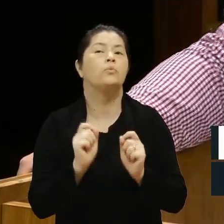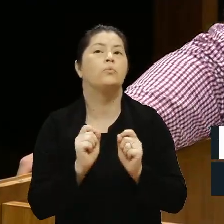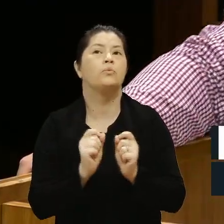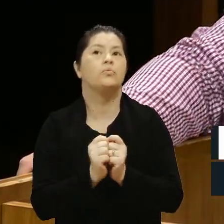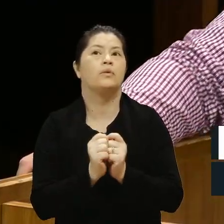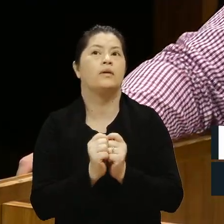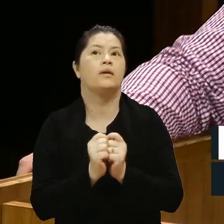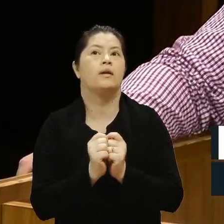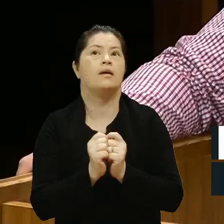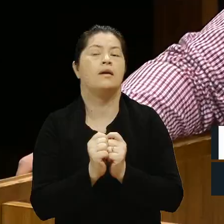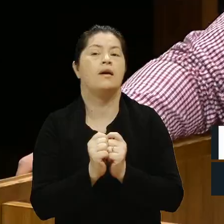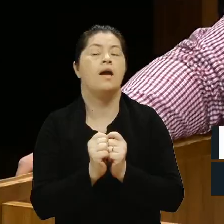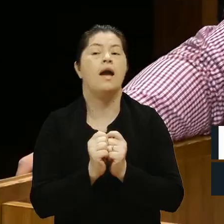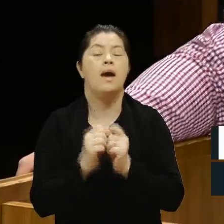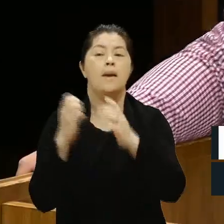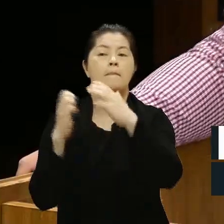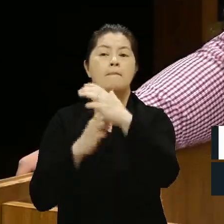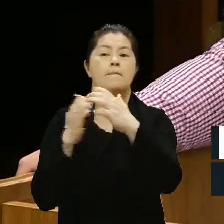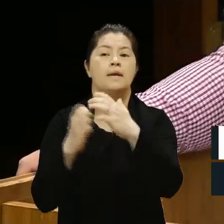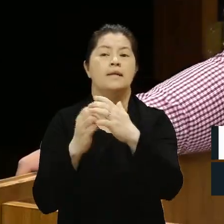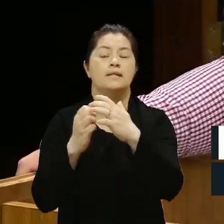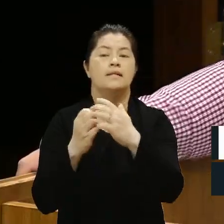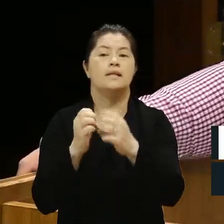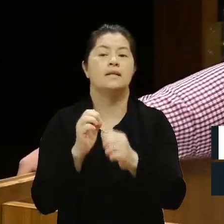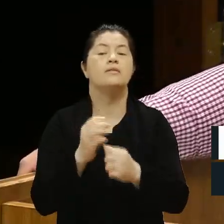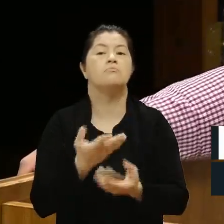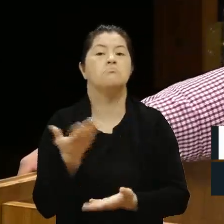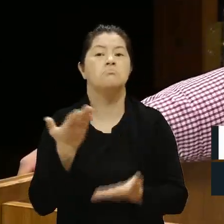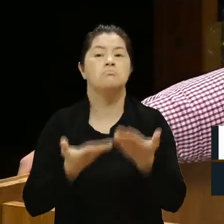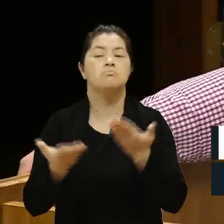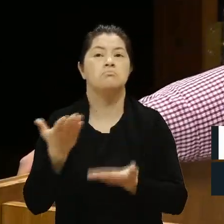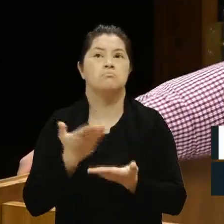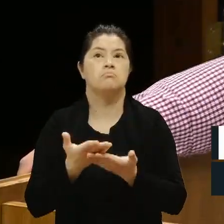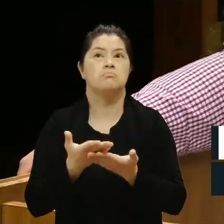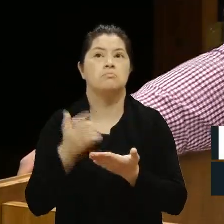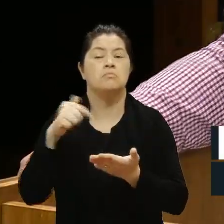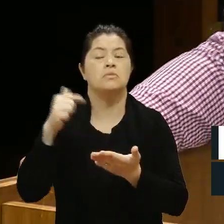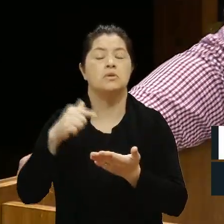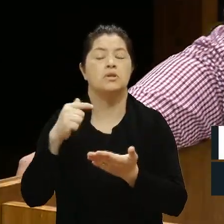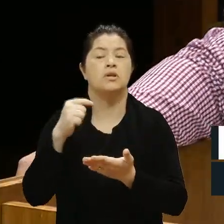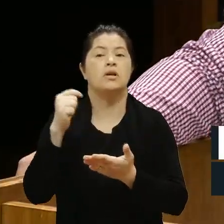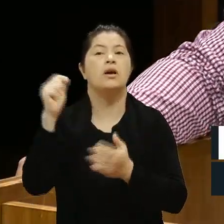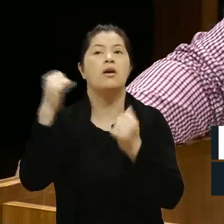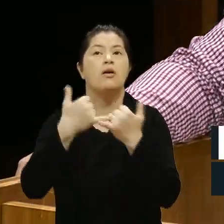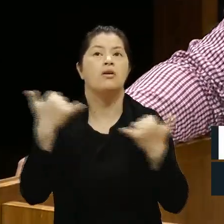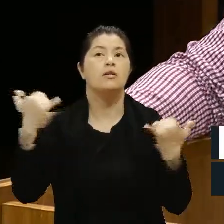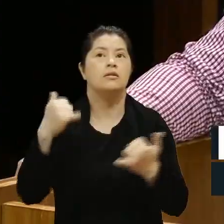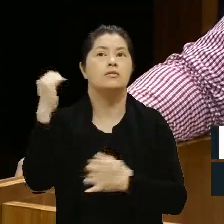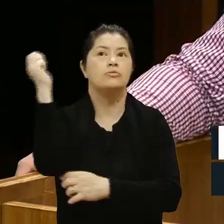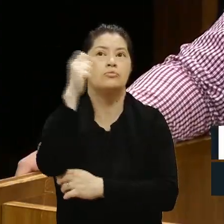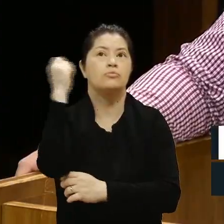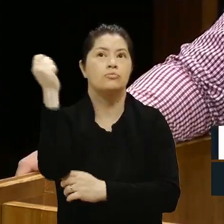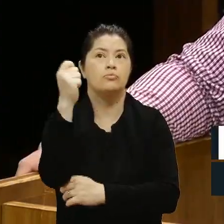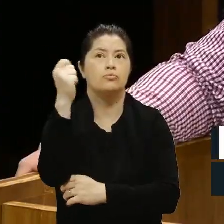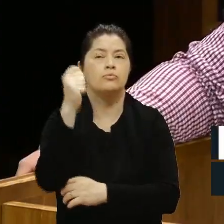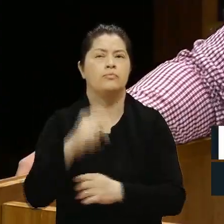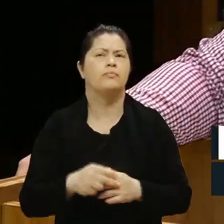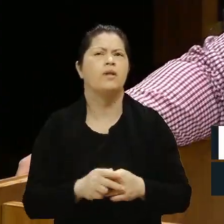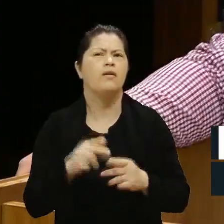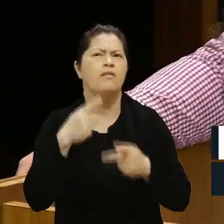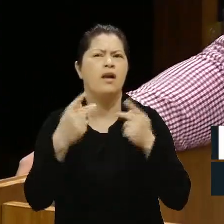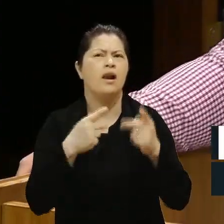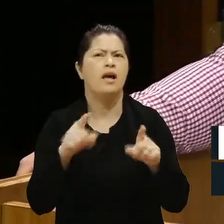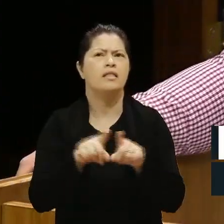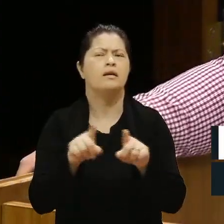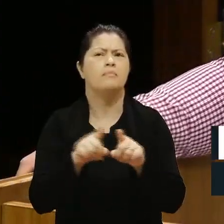uma empresa que presta o serviço de energia elétrica no estado do Rio Grande do Sul. E quero falar aqui em nome da